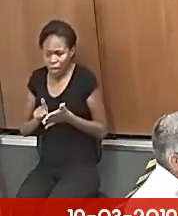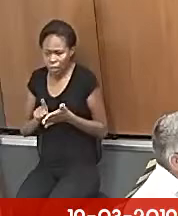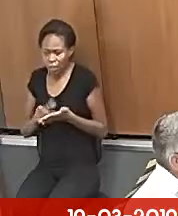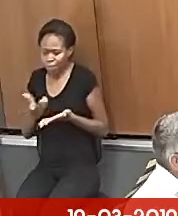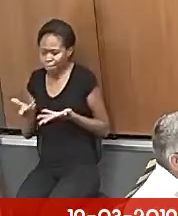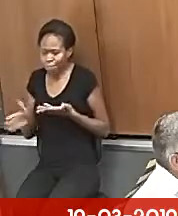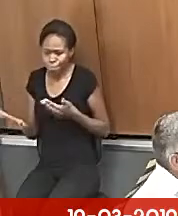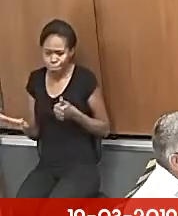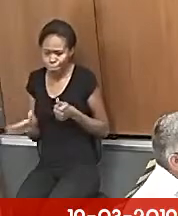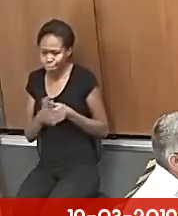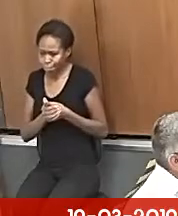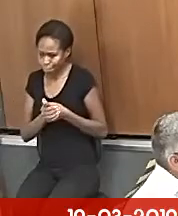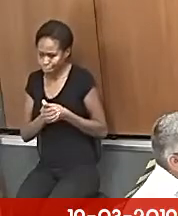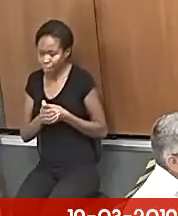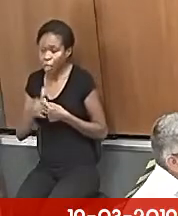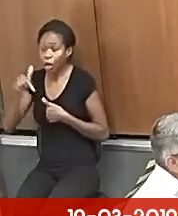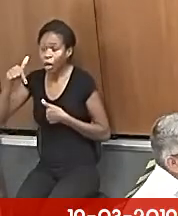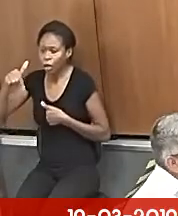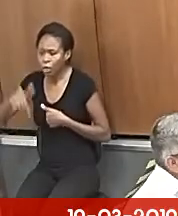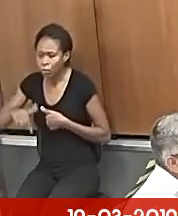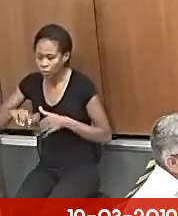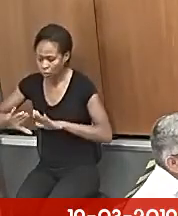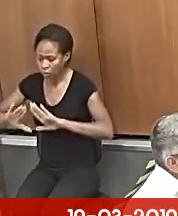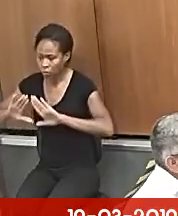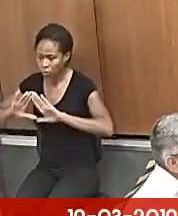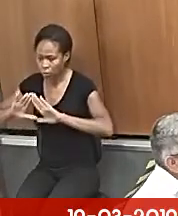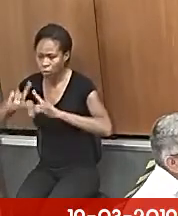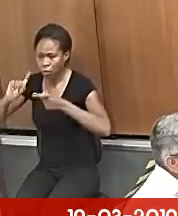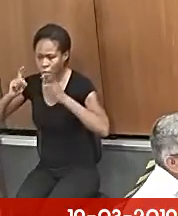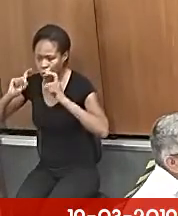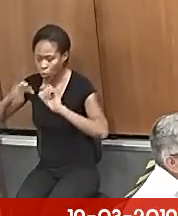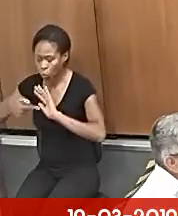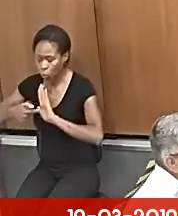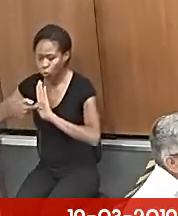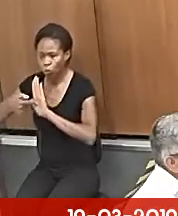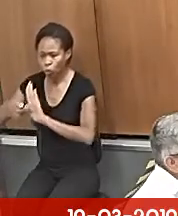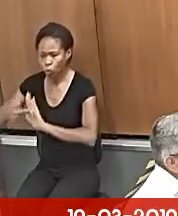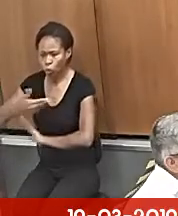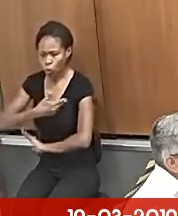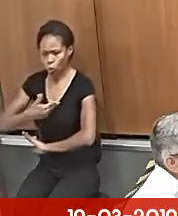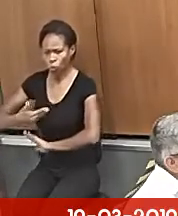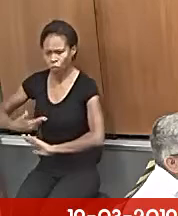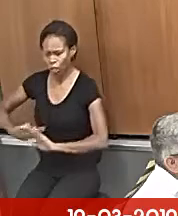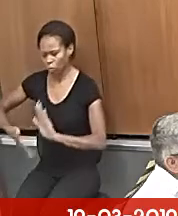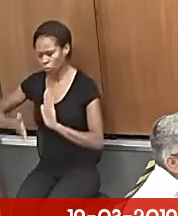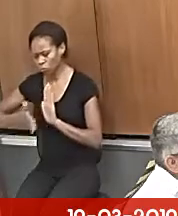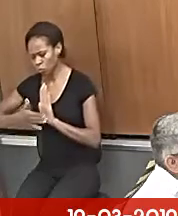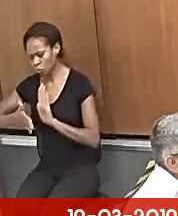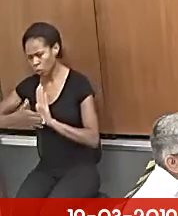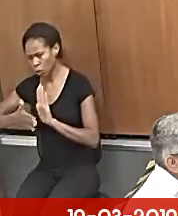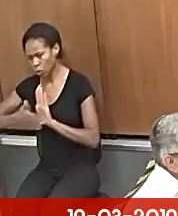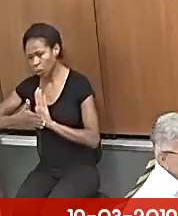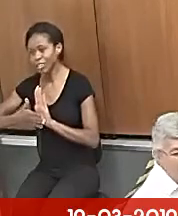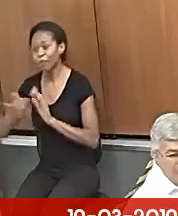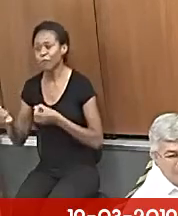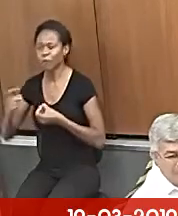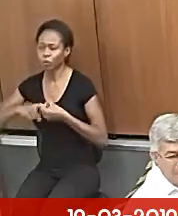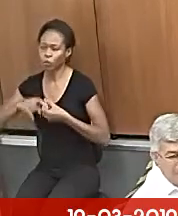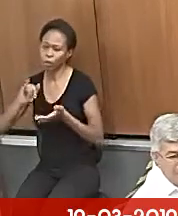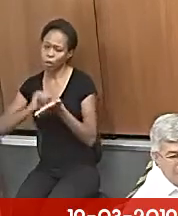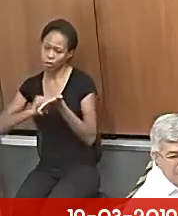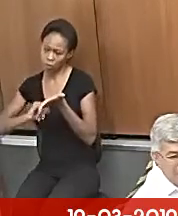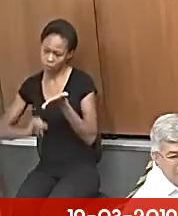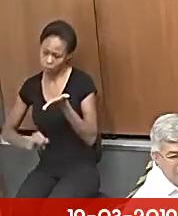aqui levou essa demanda para o governo e voltou já a matrícula para escolas especiais